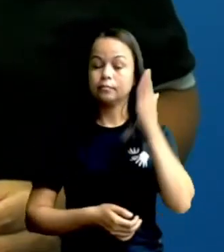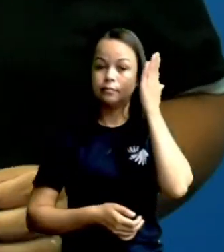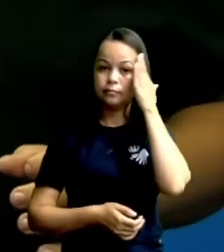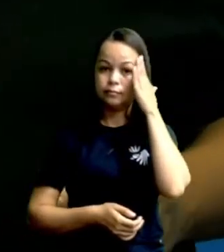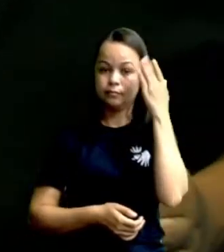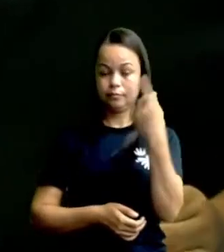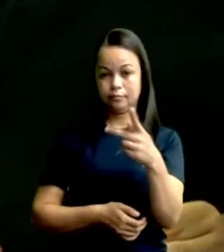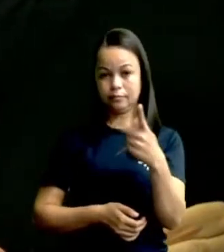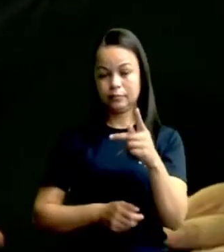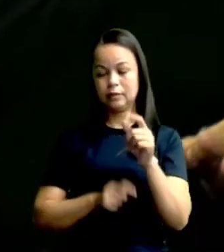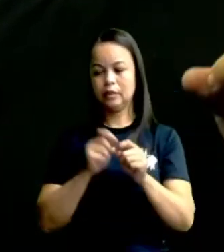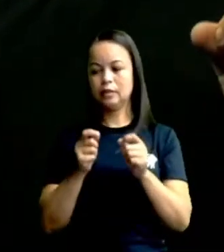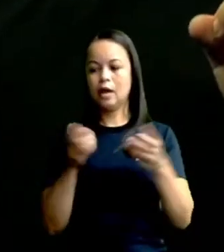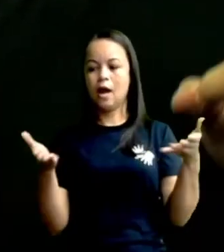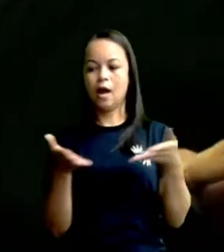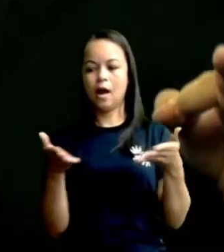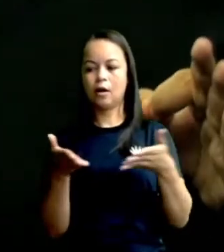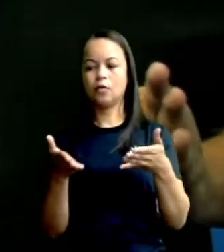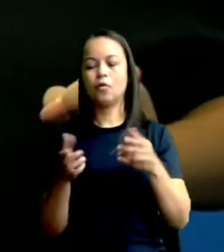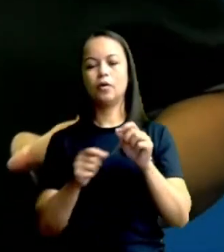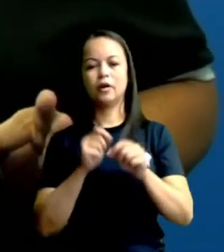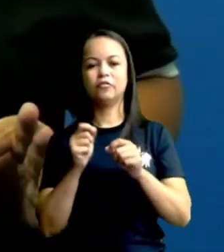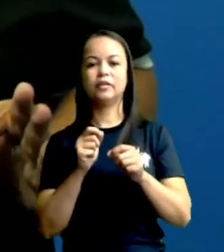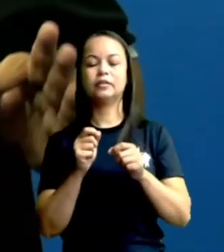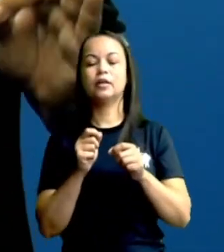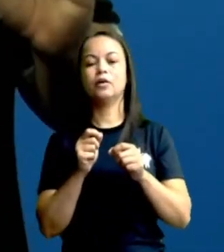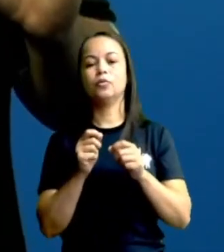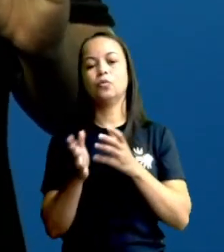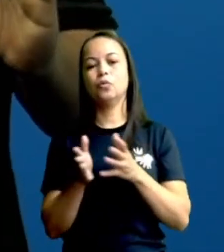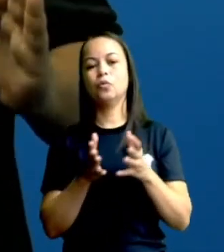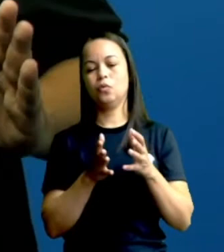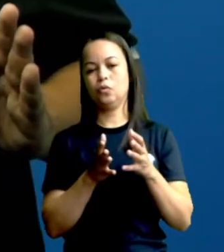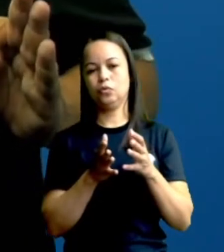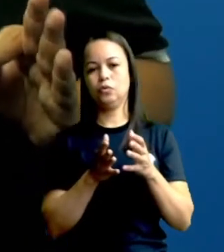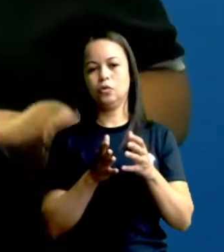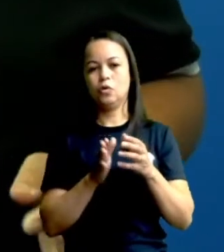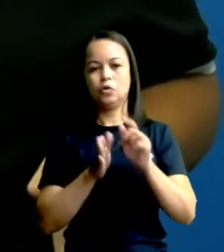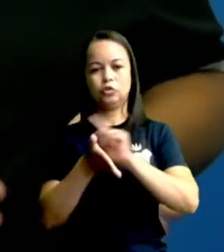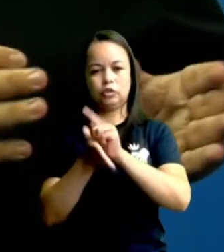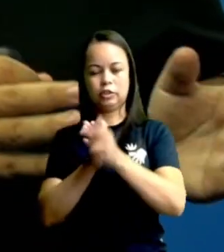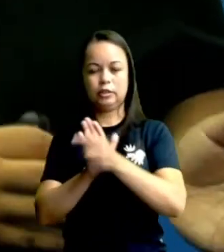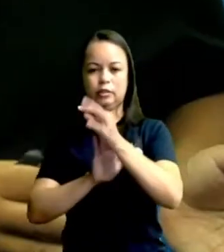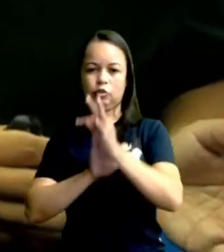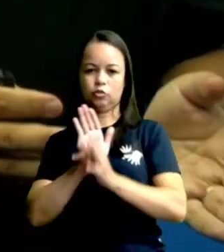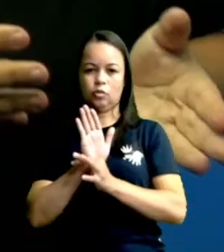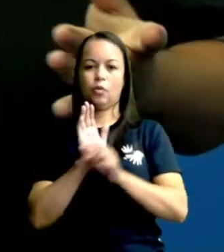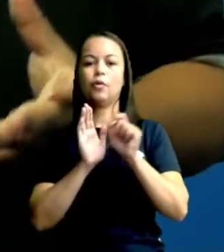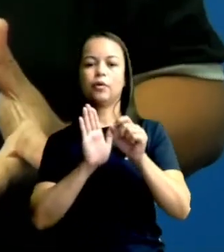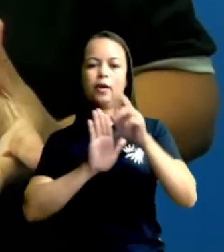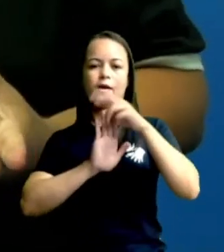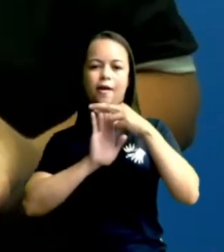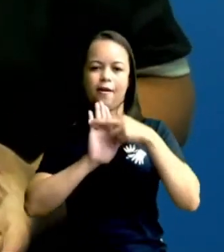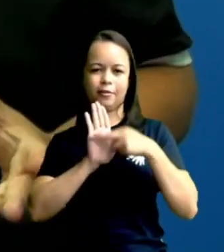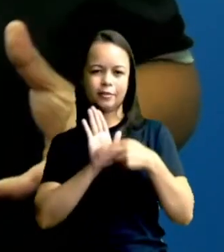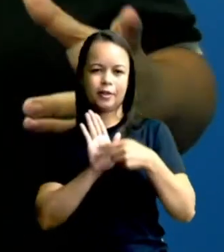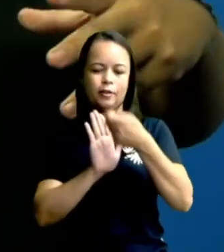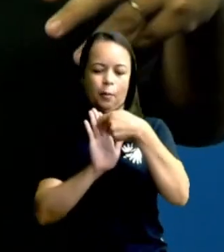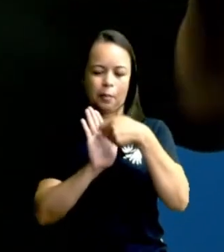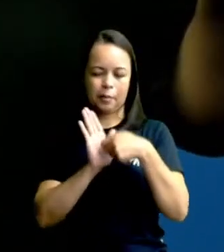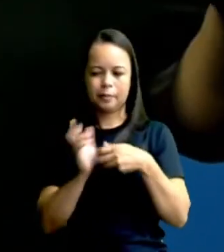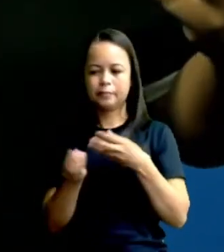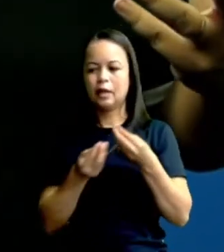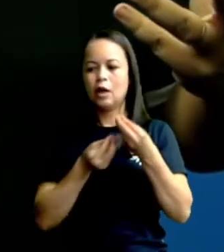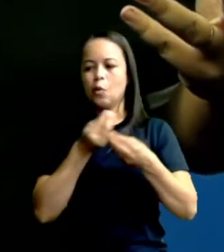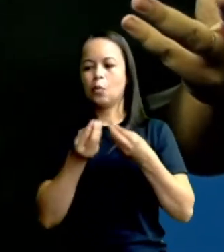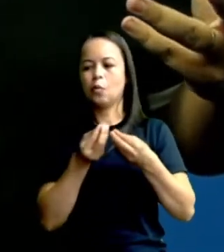parte, vamos entrar no nosso gênero textual receita, tá bom? A receita é um gênero,